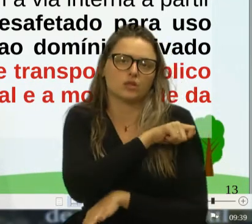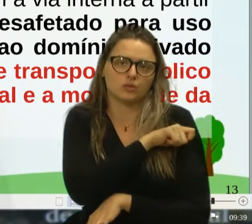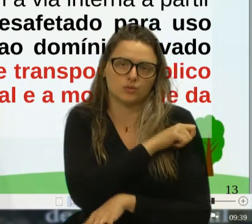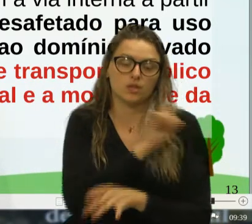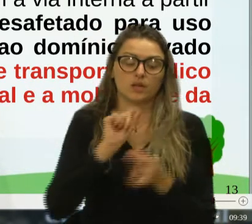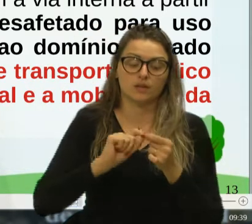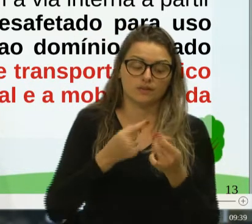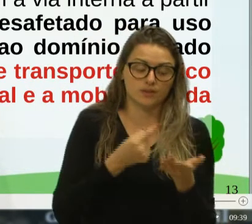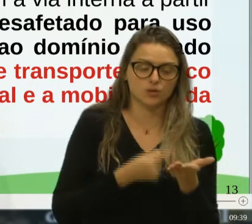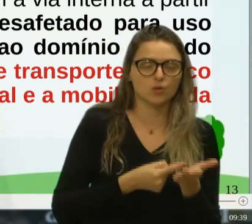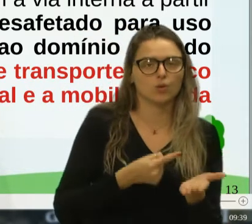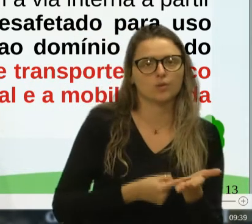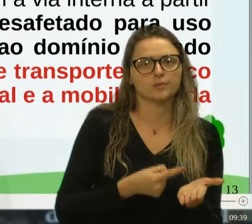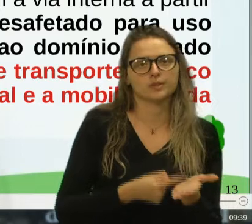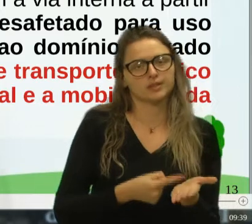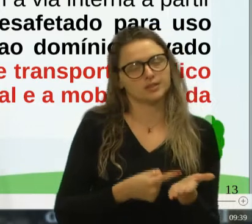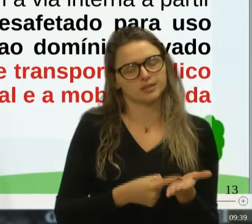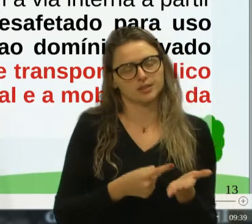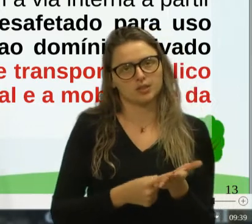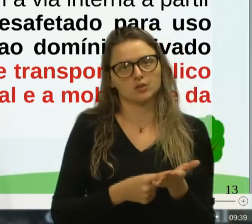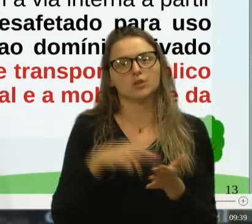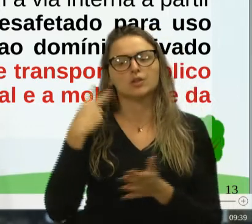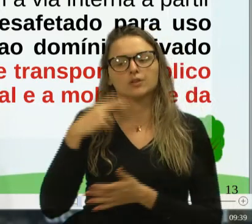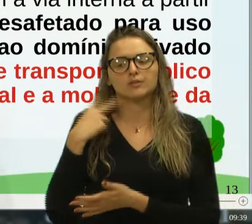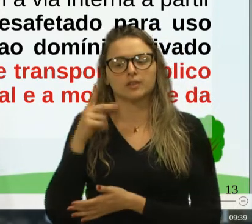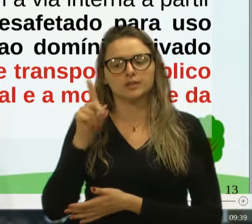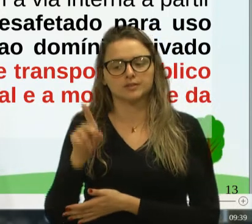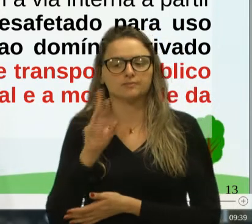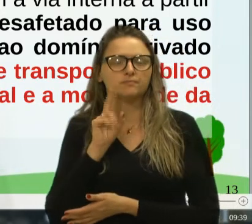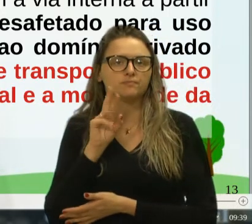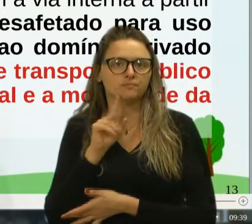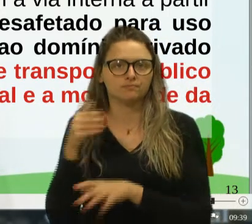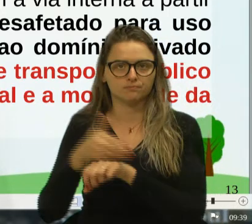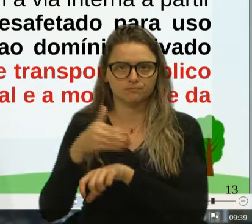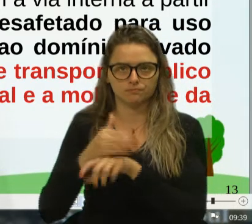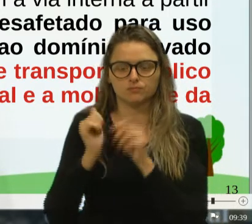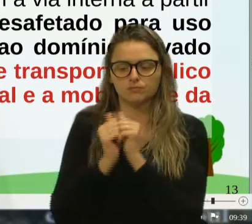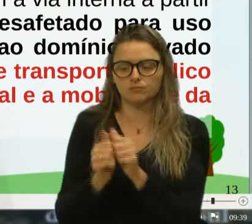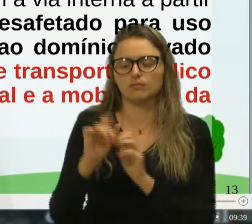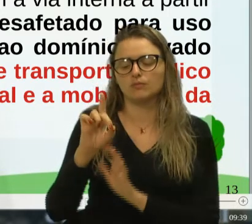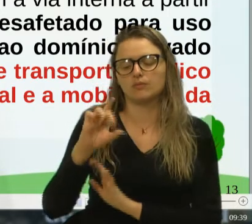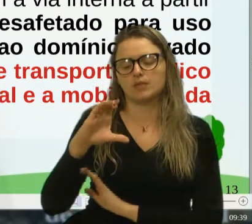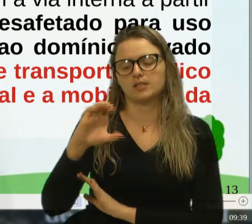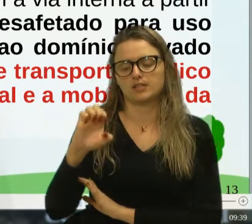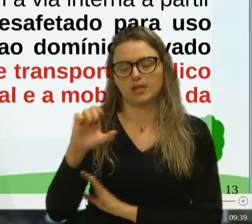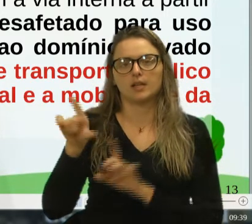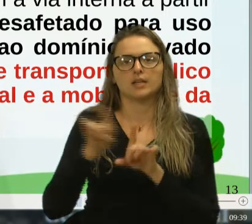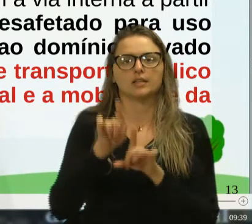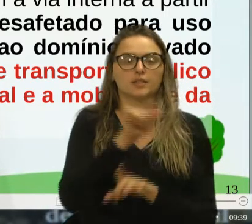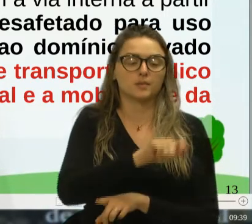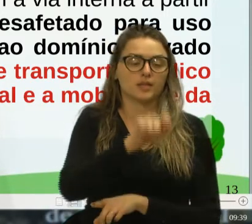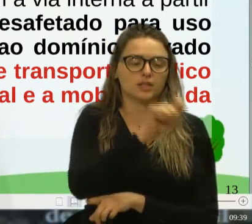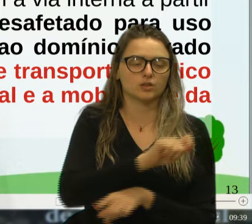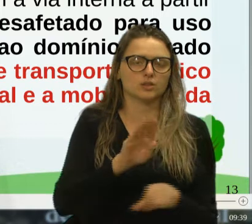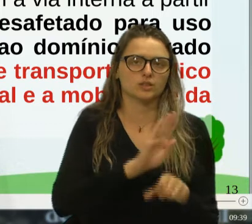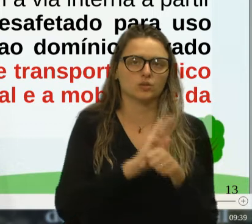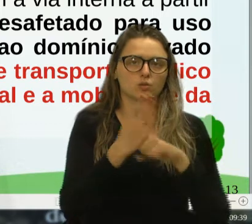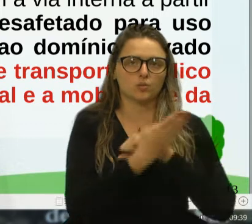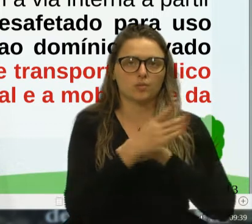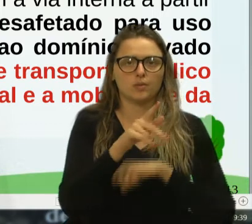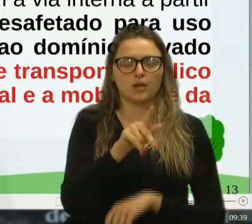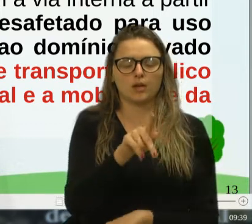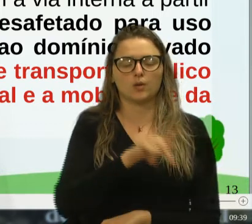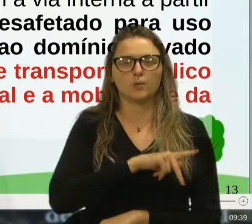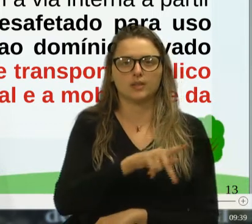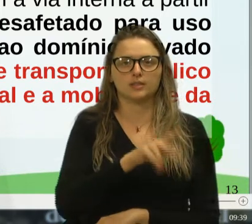o vereador Renato participou muito dessa discussão, com o DCE com a Associação dos Moradores do Presidente Vargas e